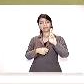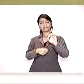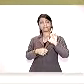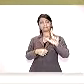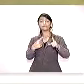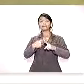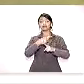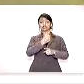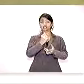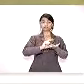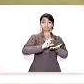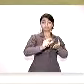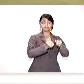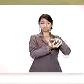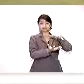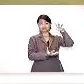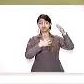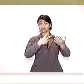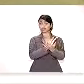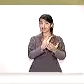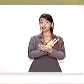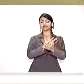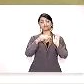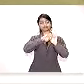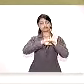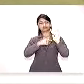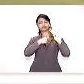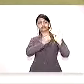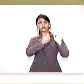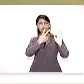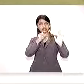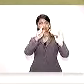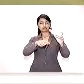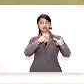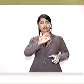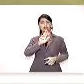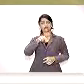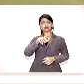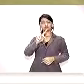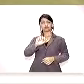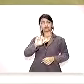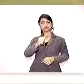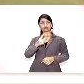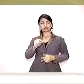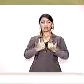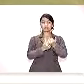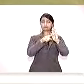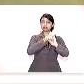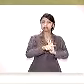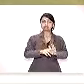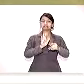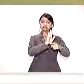ilegal de cargo 28 recurso da Fundação de Apoio de ensino pesquisa e assistência do Hospital das Clínicas Faculdade de Medicina de